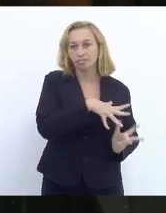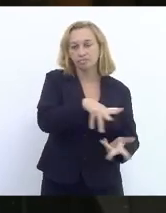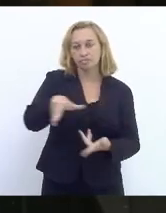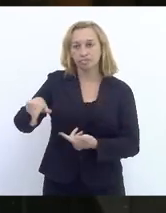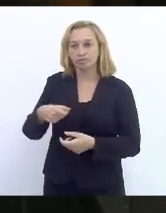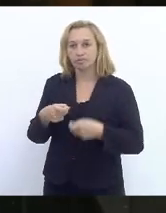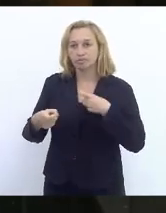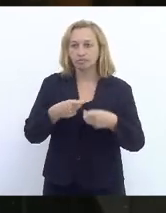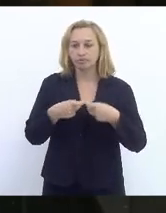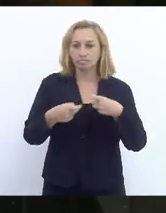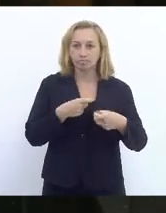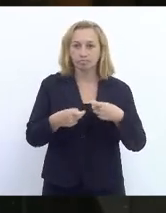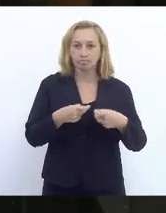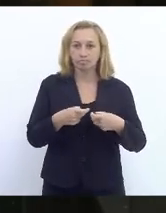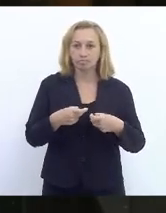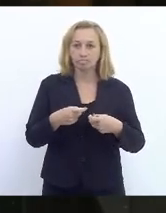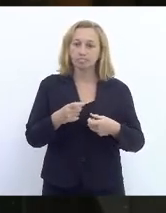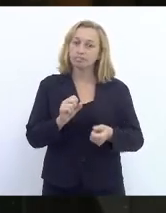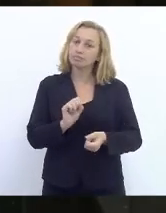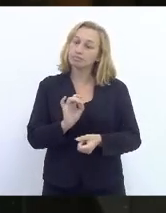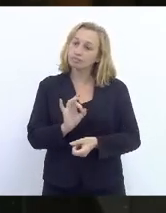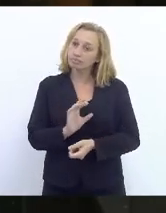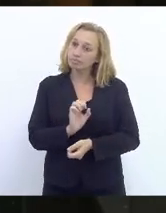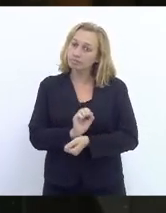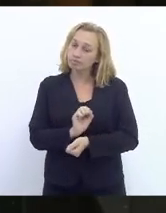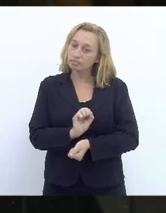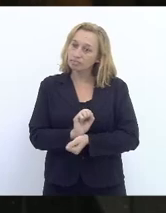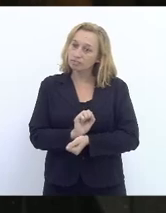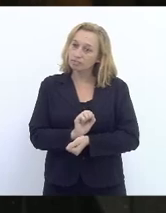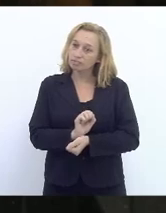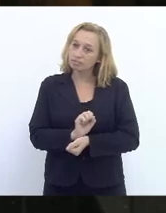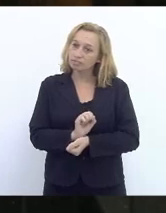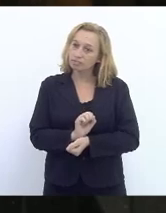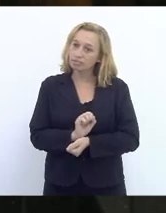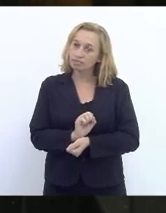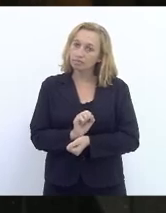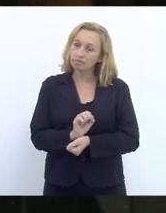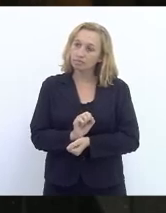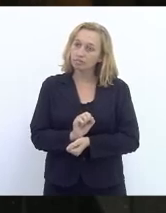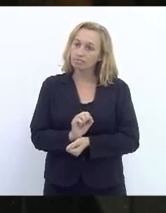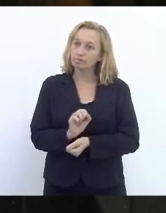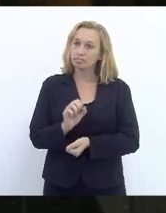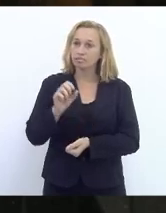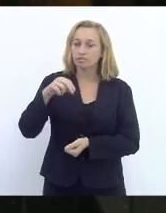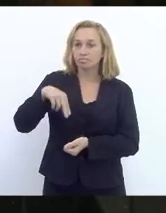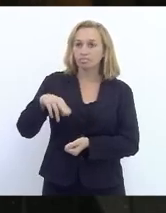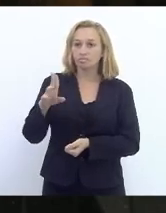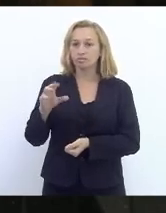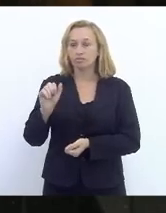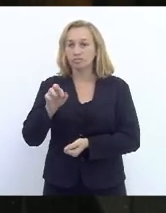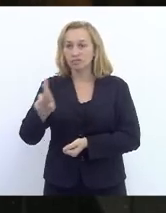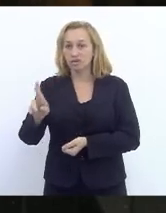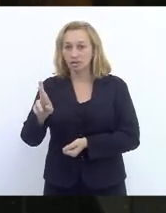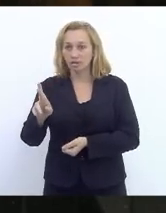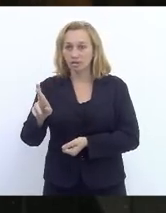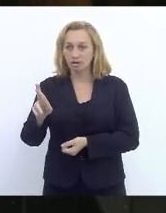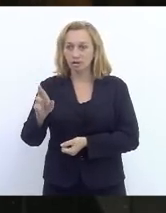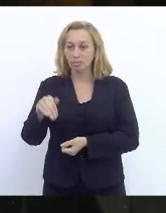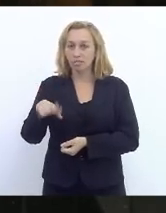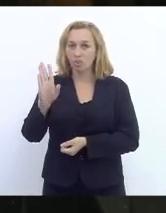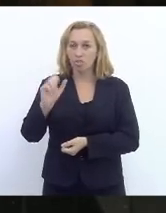espero que esse Arsenal bélico nuclear não seja